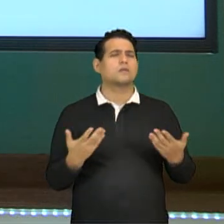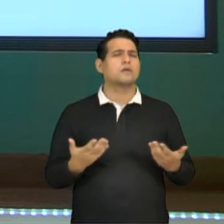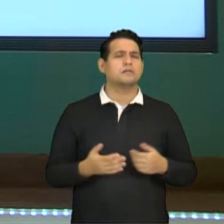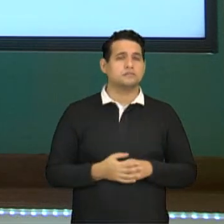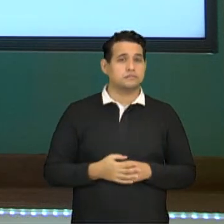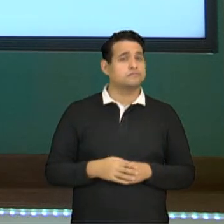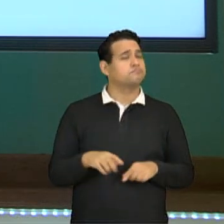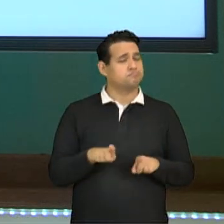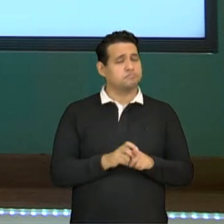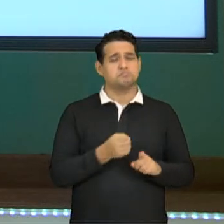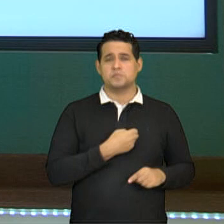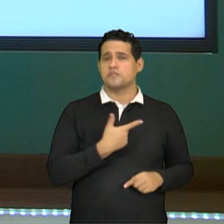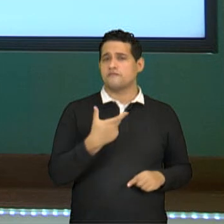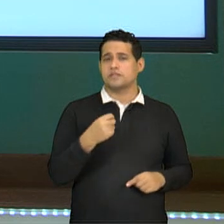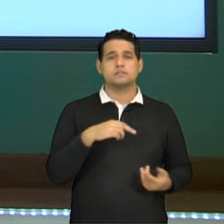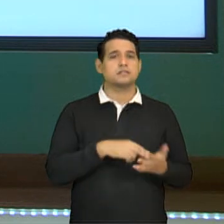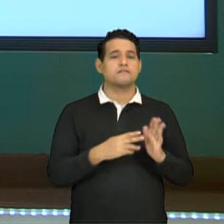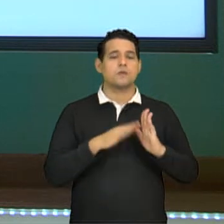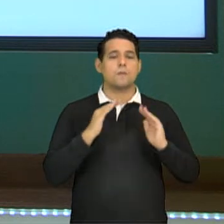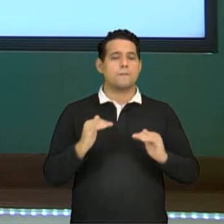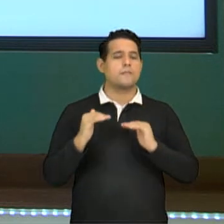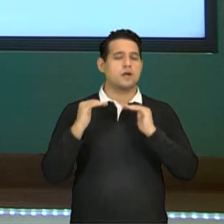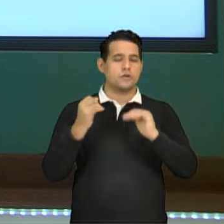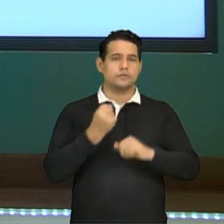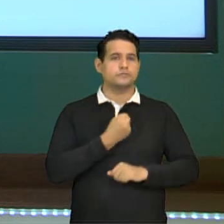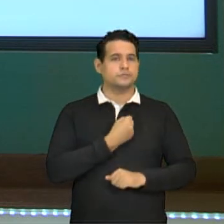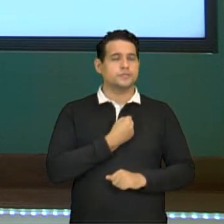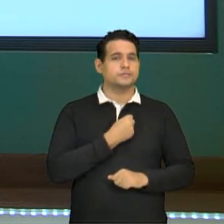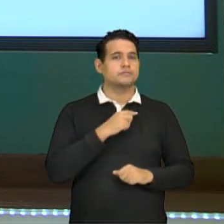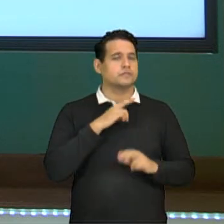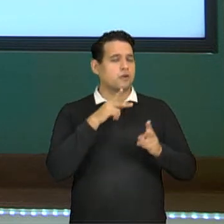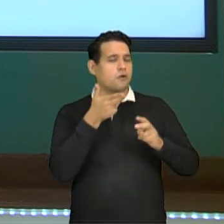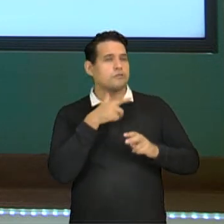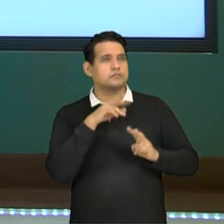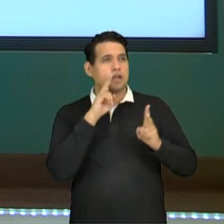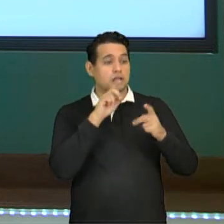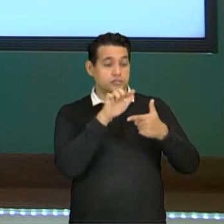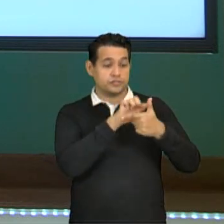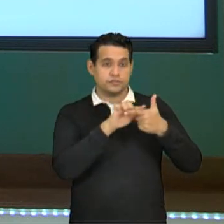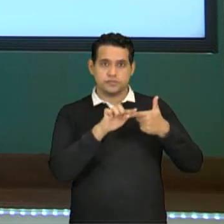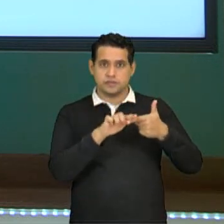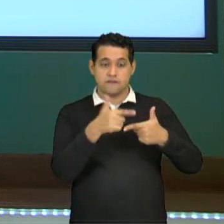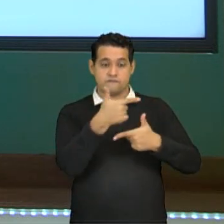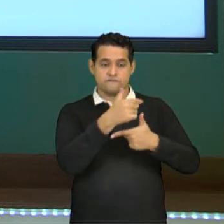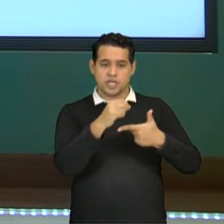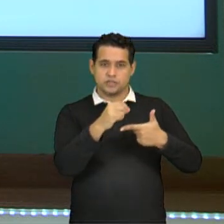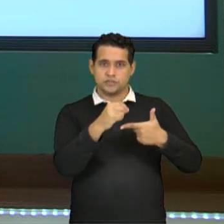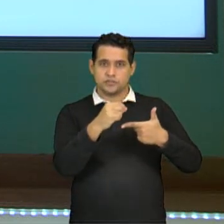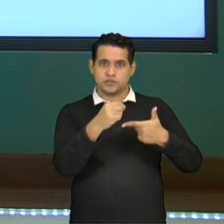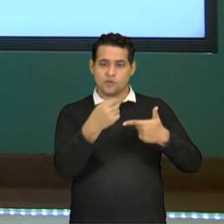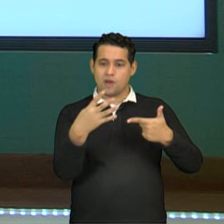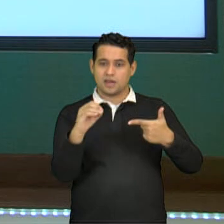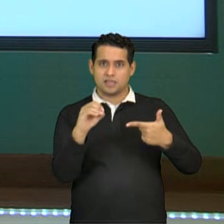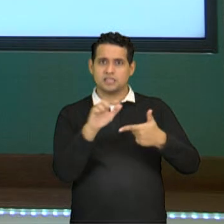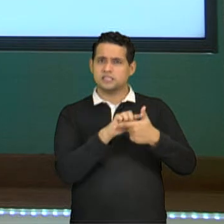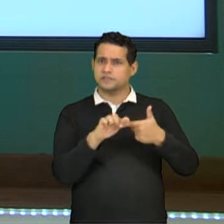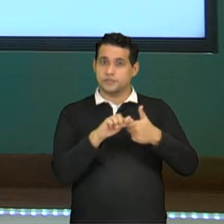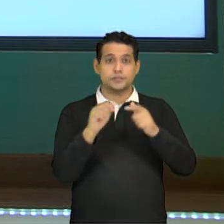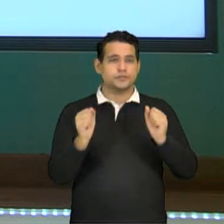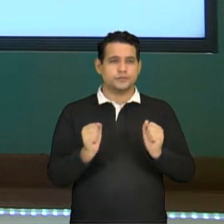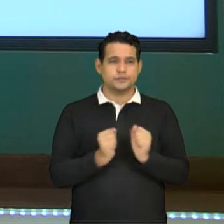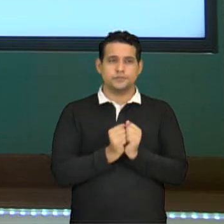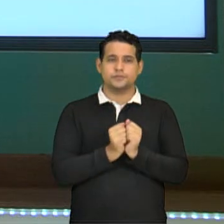O próprio 20. É o maior número possível que você consegue dividir 20 e 40 ao mesmo